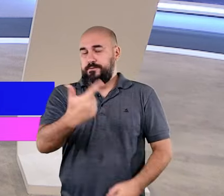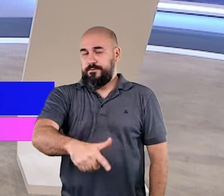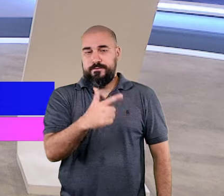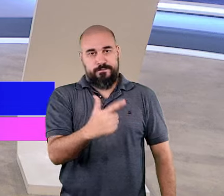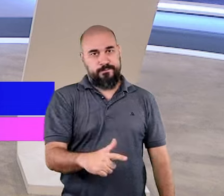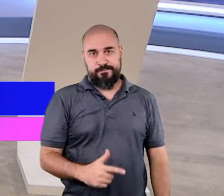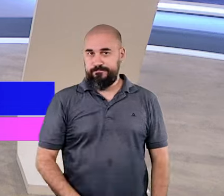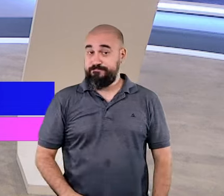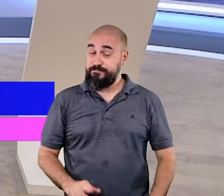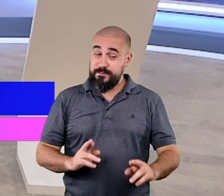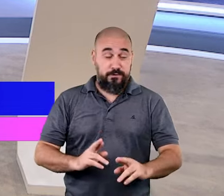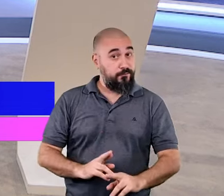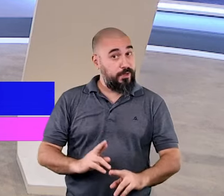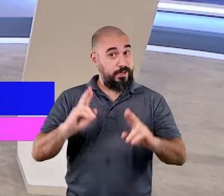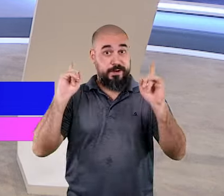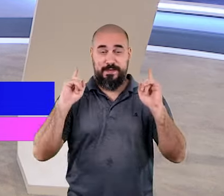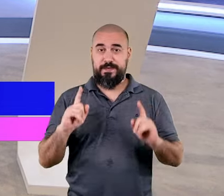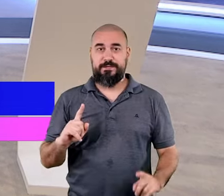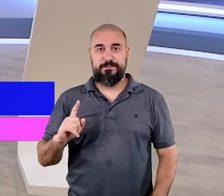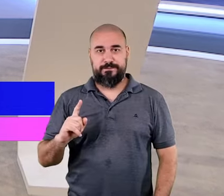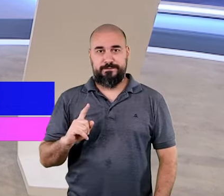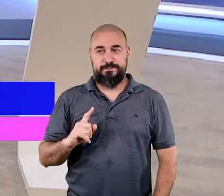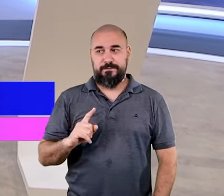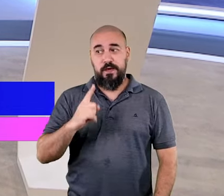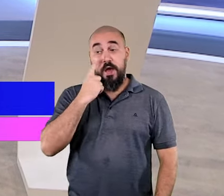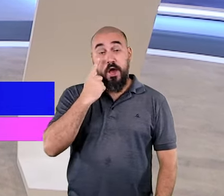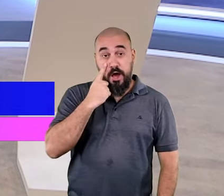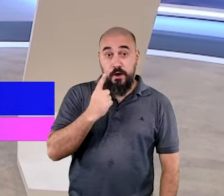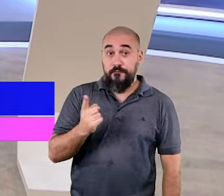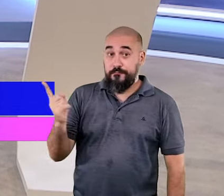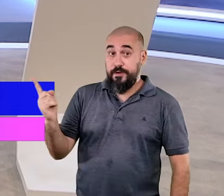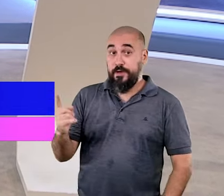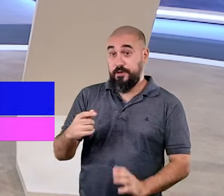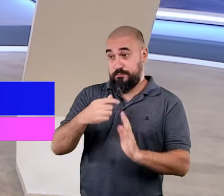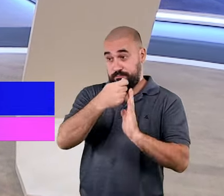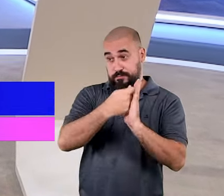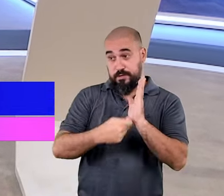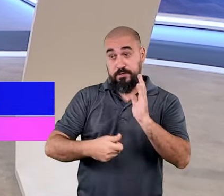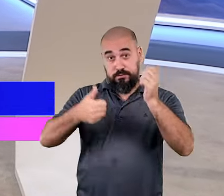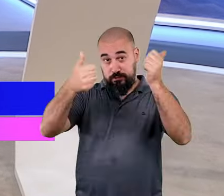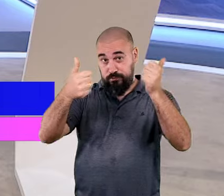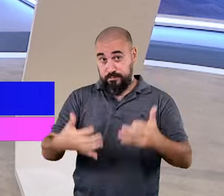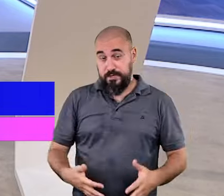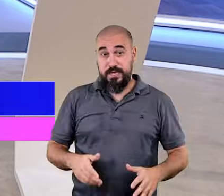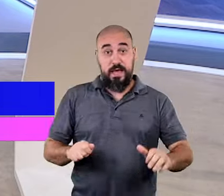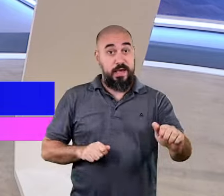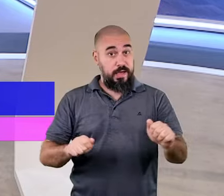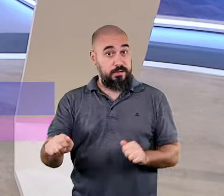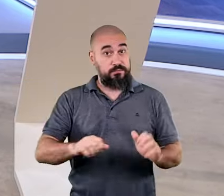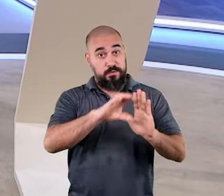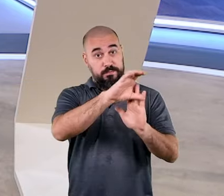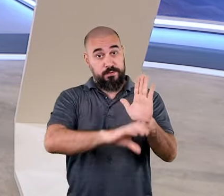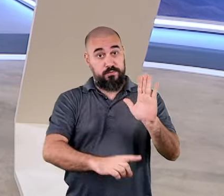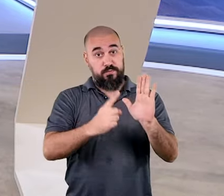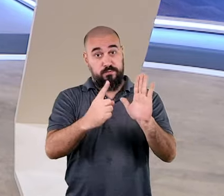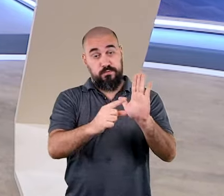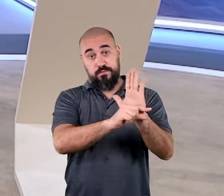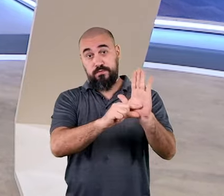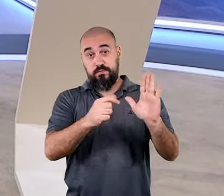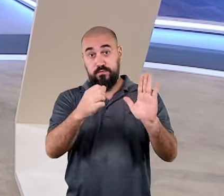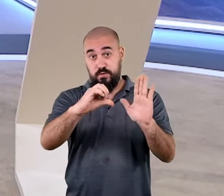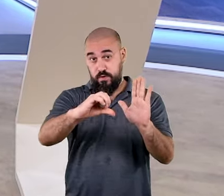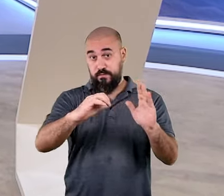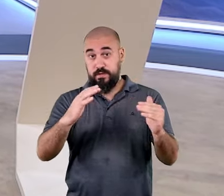Será completamente diferente. Olha o que a Bíblia nos diz em Atos 1, 9 e 11.